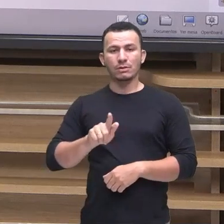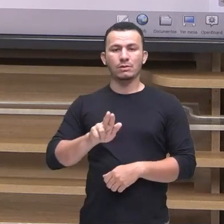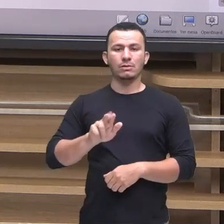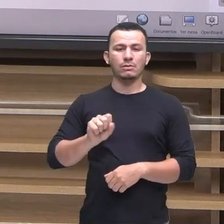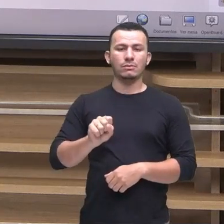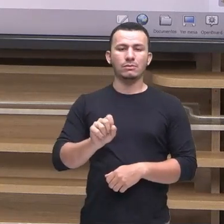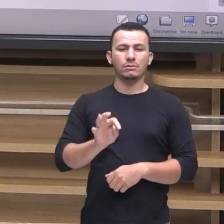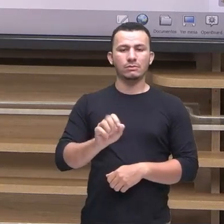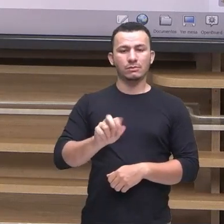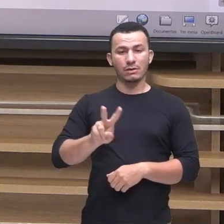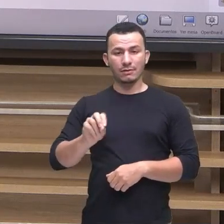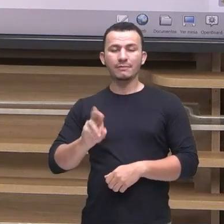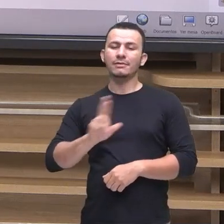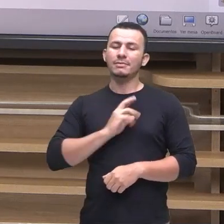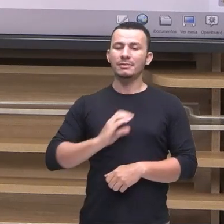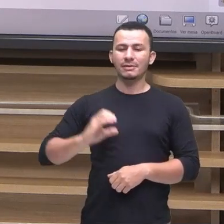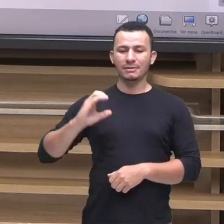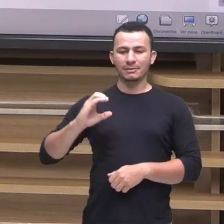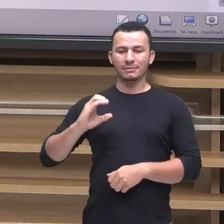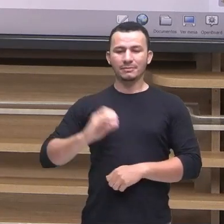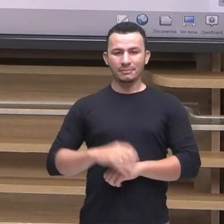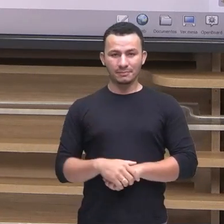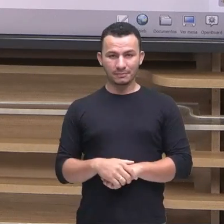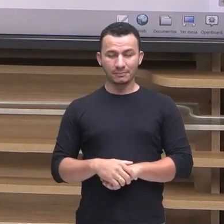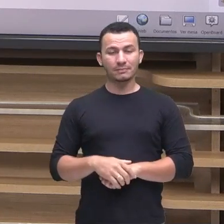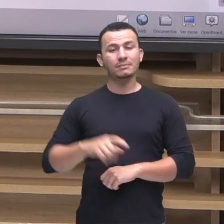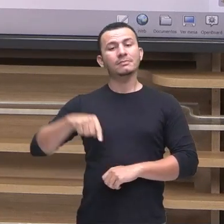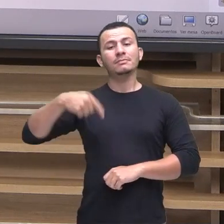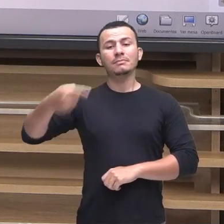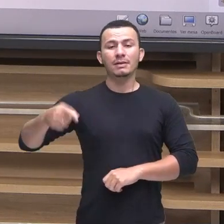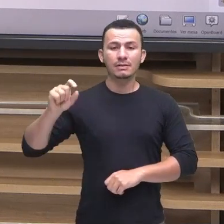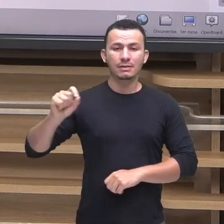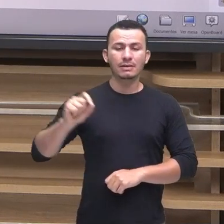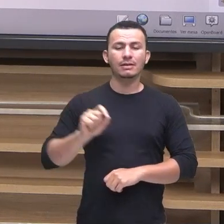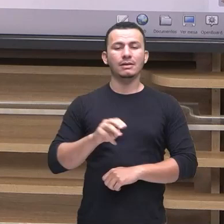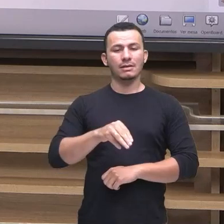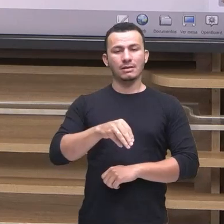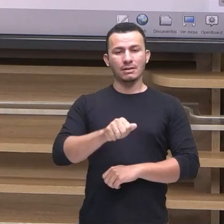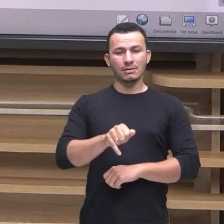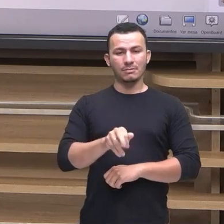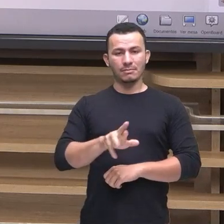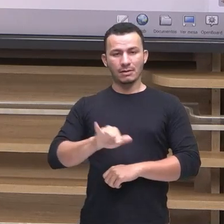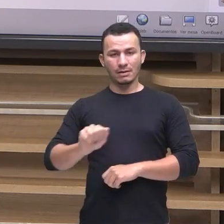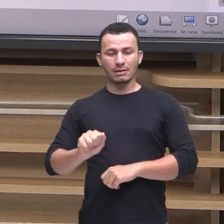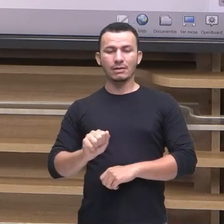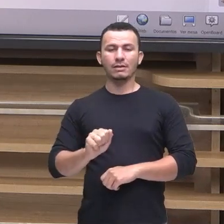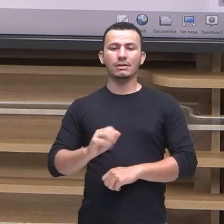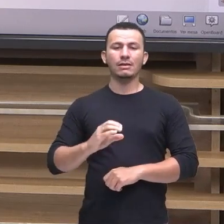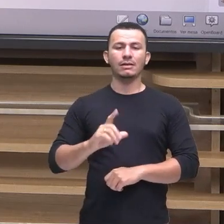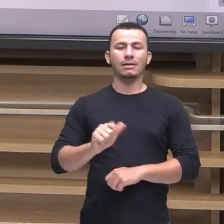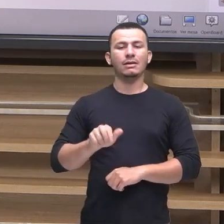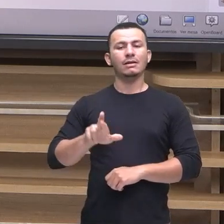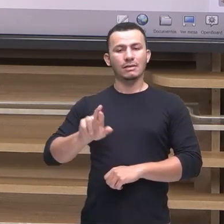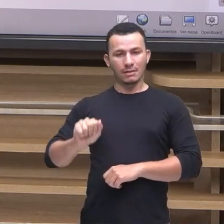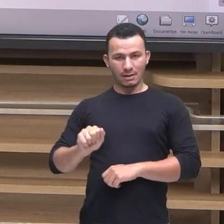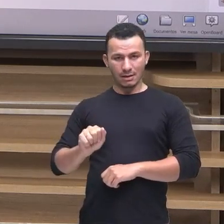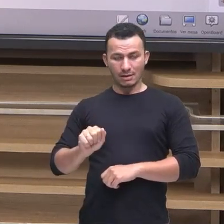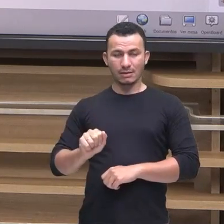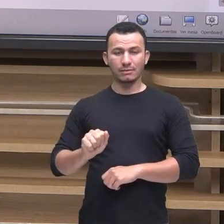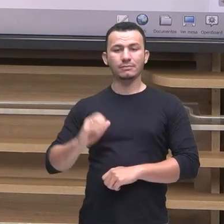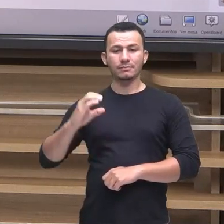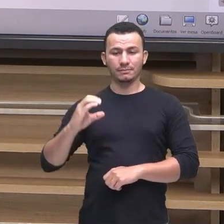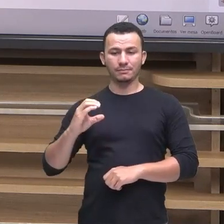colocou a letra C, né? Depois nós tivemos a Maria Clara, que também escolheu a letra C,